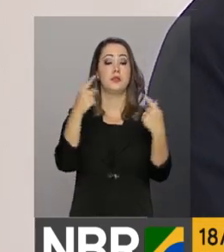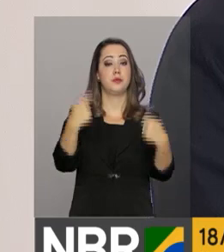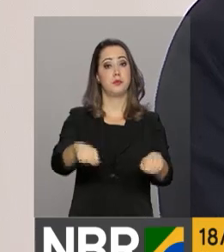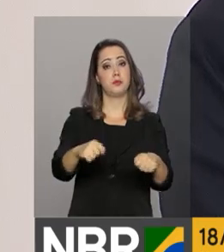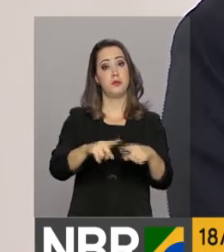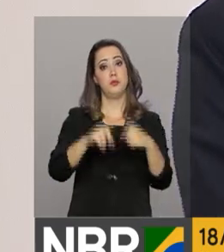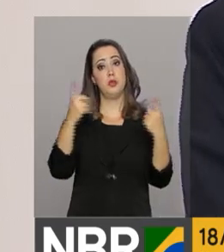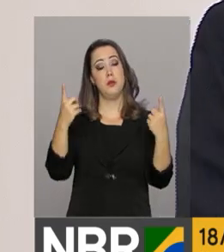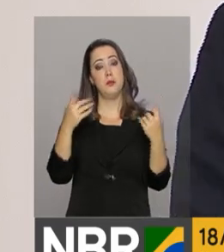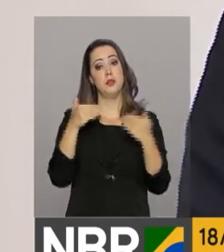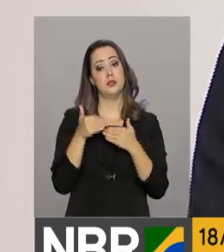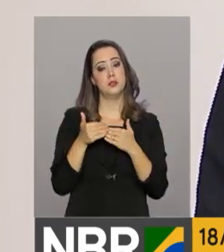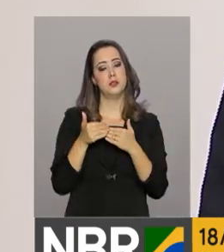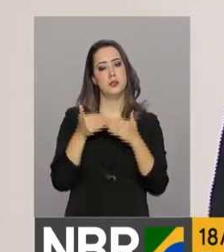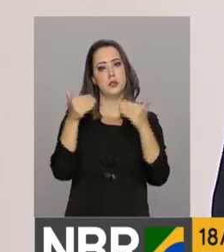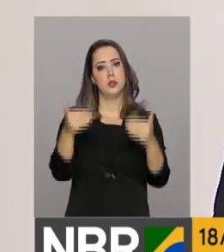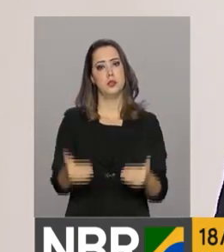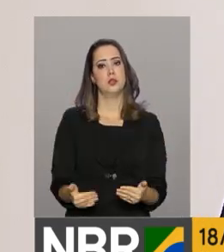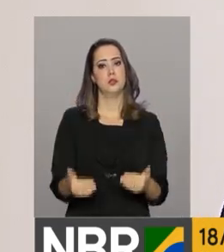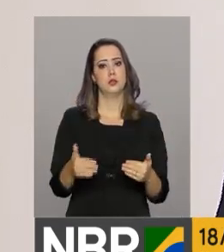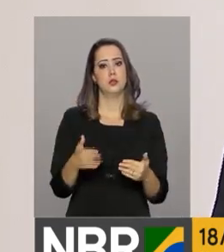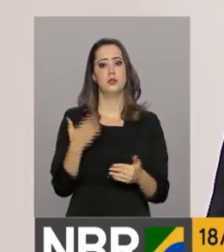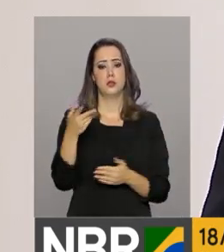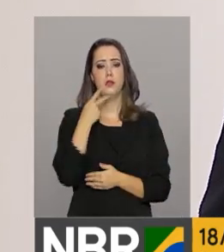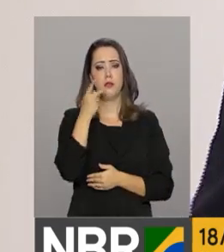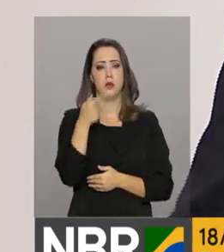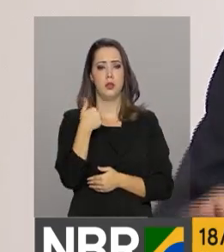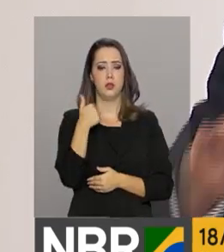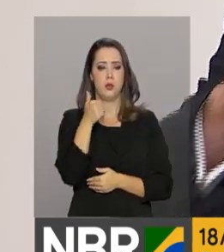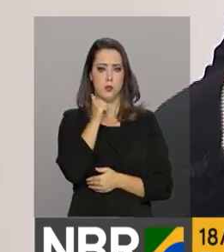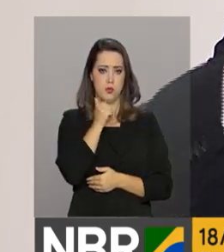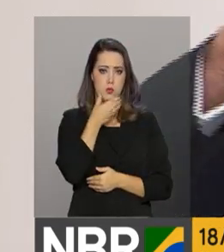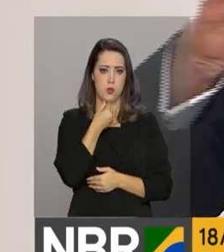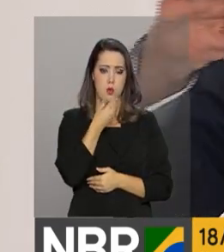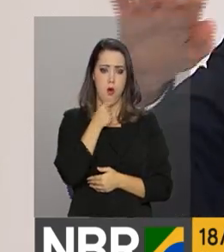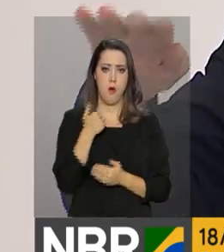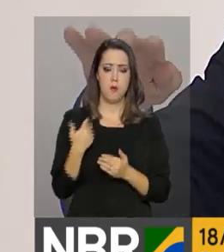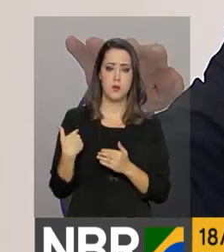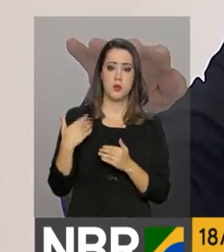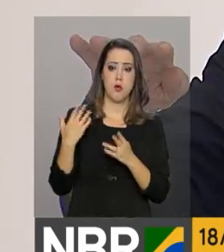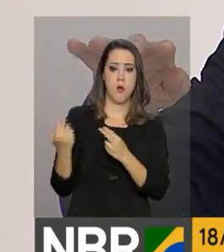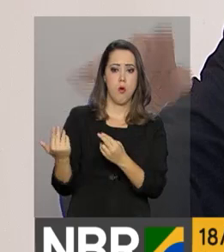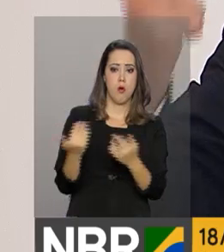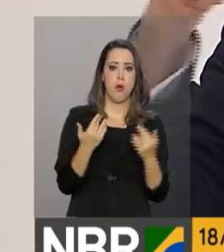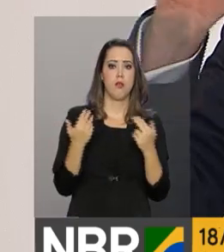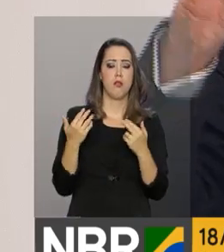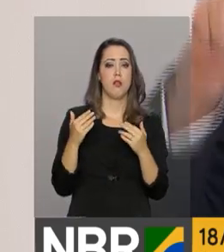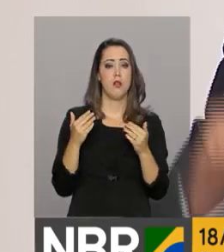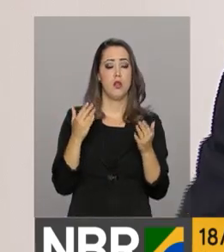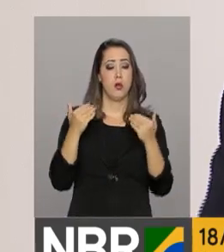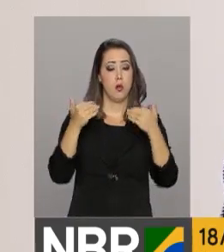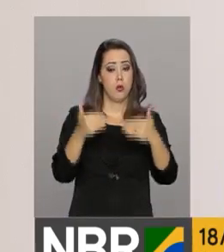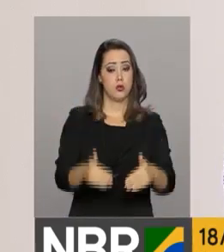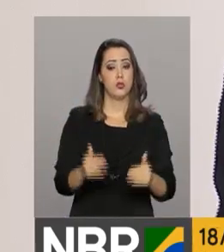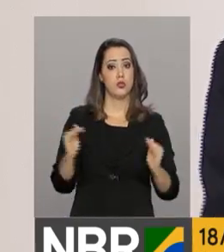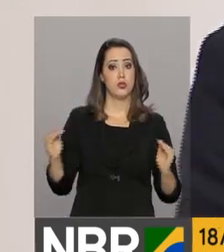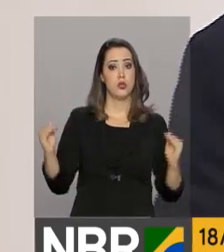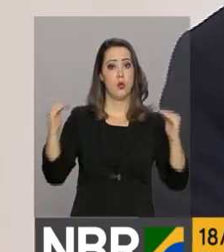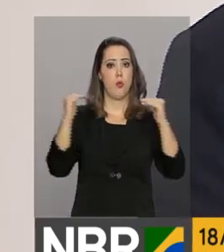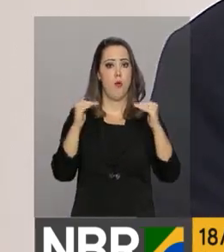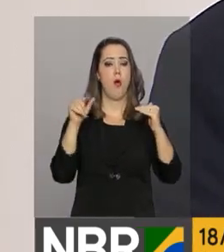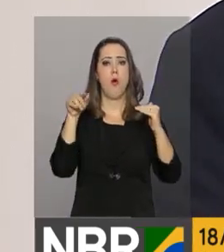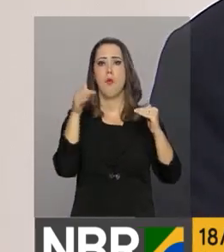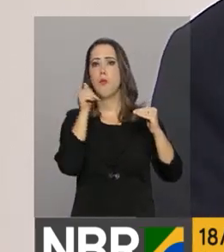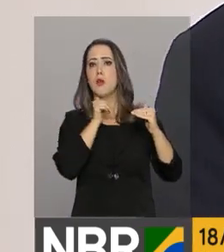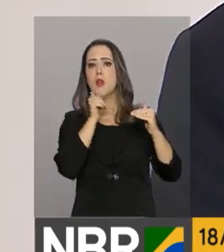lei ao comandante fidel me disse jungmann coloque a mulher no mesmo patamar do homem aliás não se faz mais do que